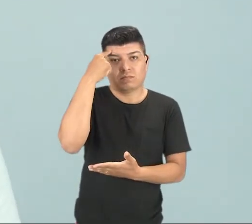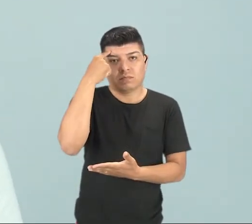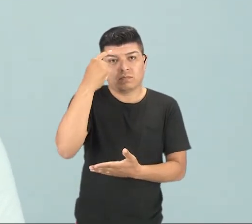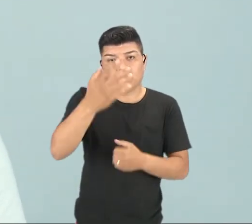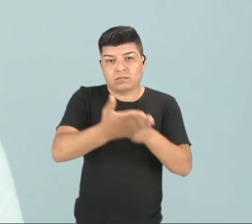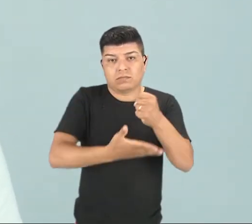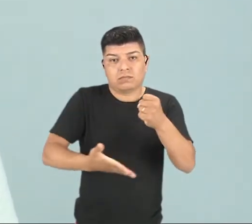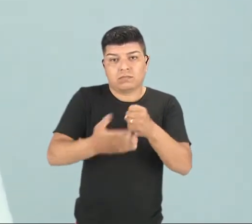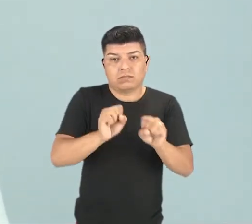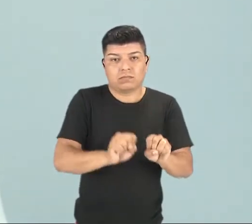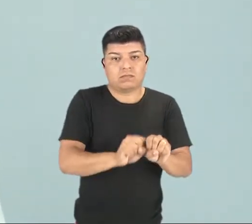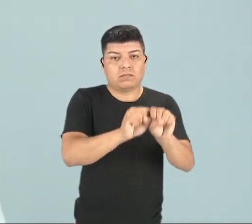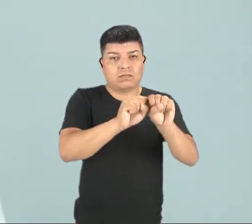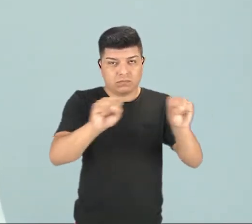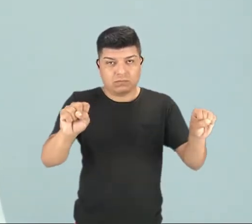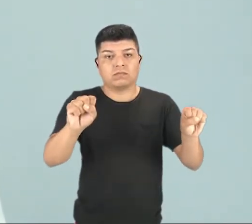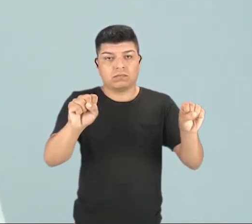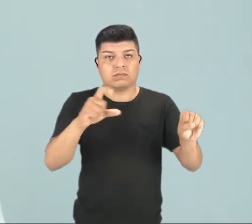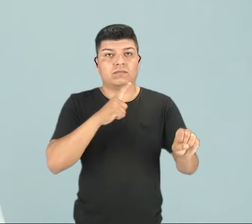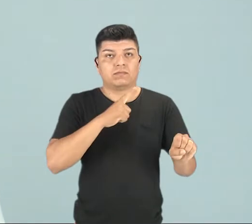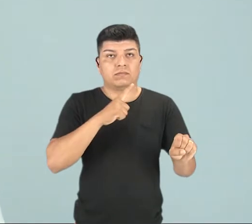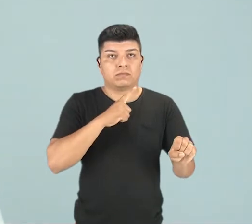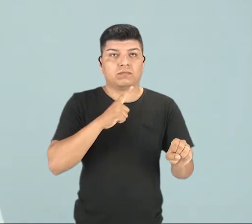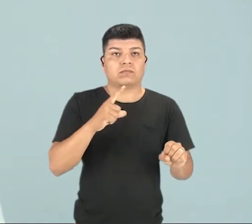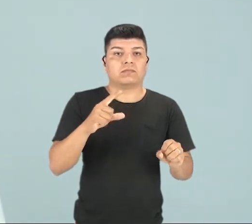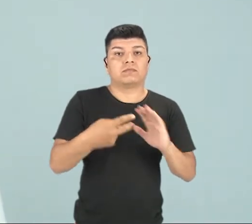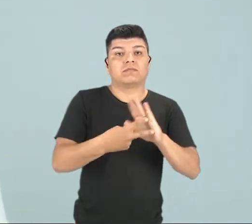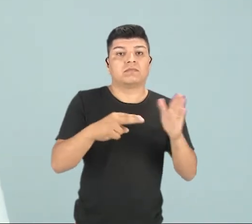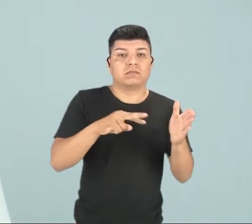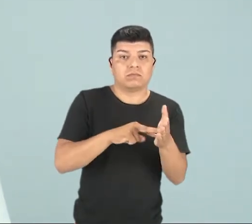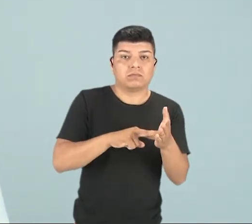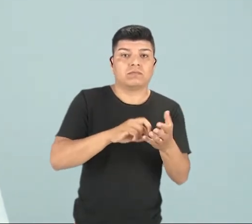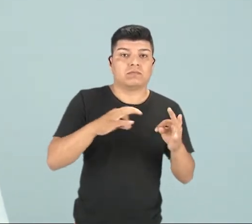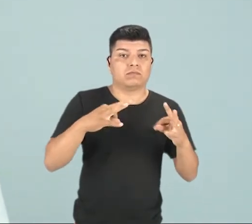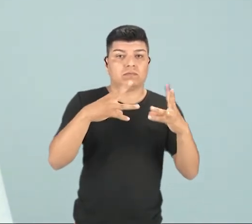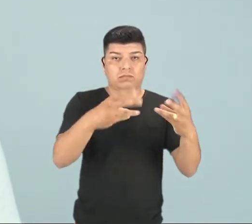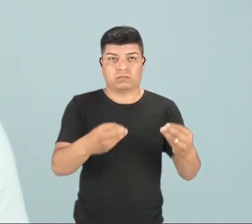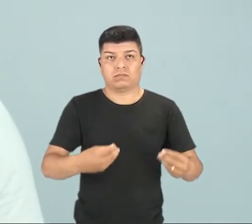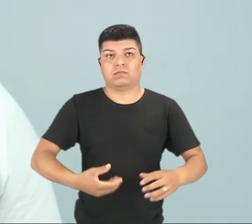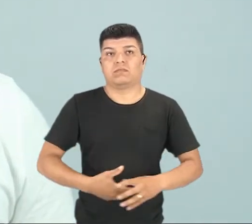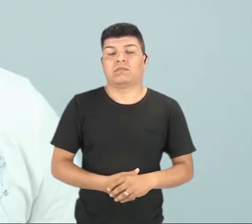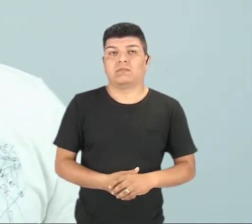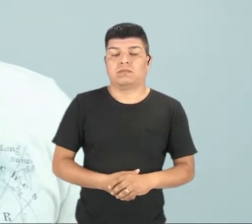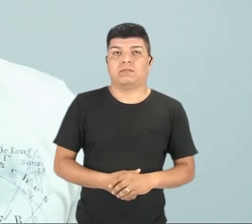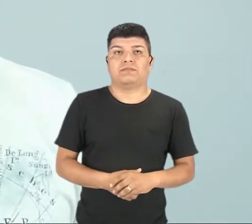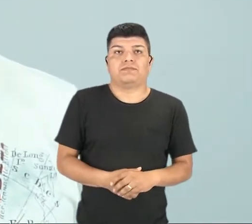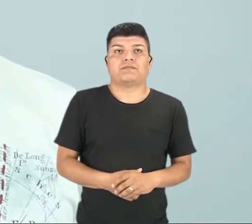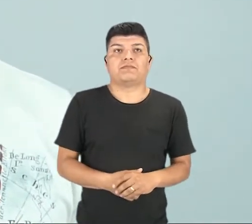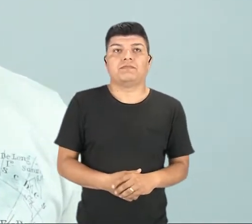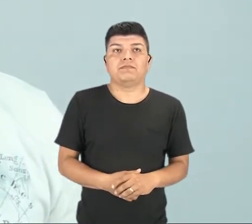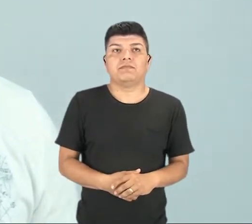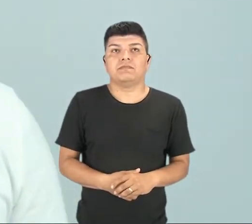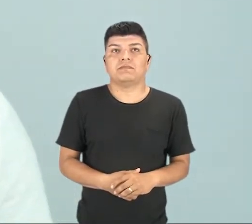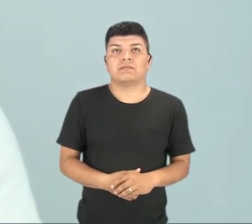base do sistema, a gente tem o que é um antígeno e a gente tem as configurações, tá? Vamos avançar na aula.